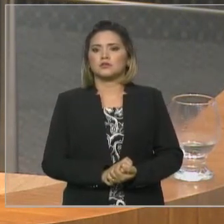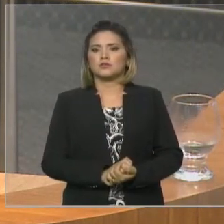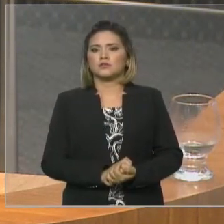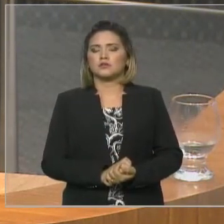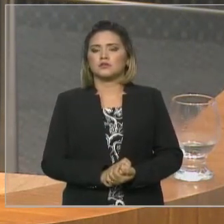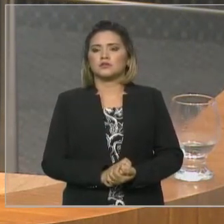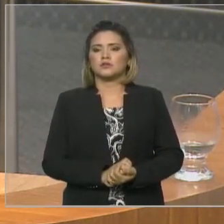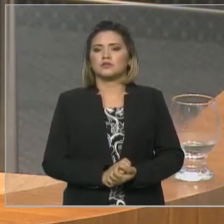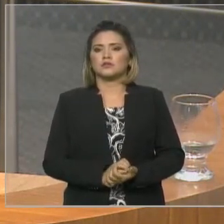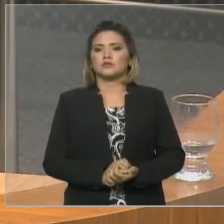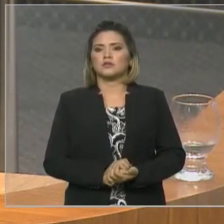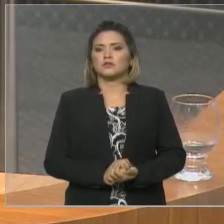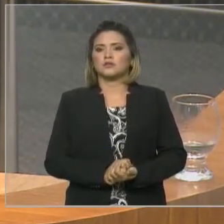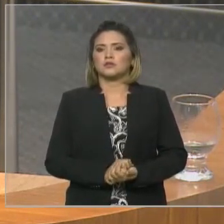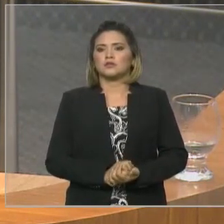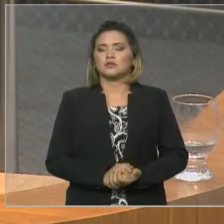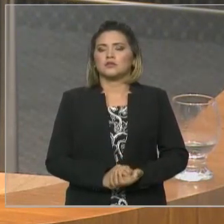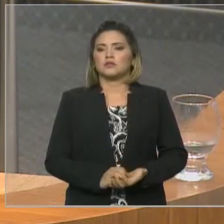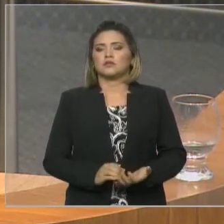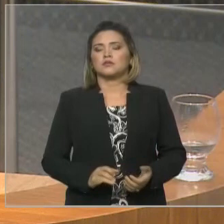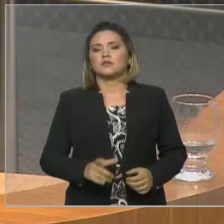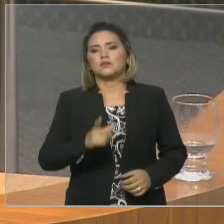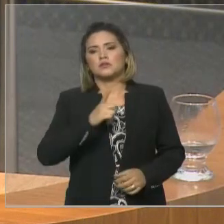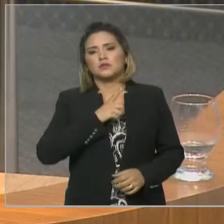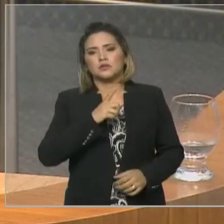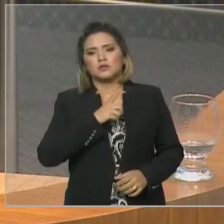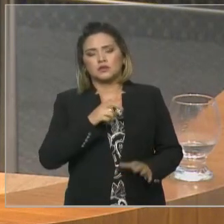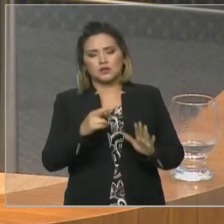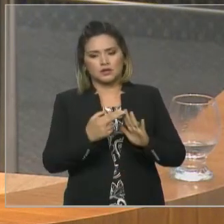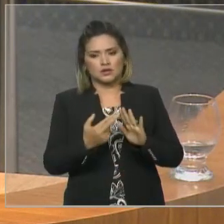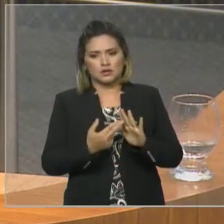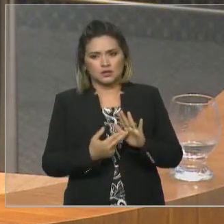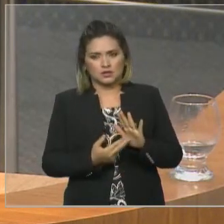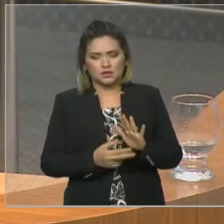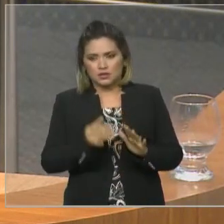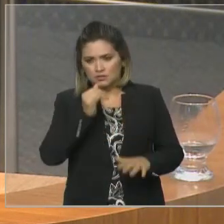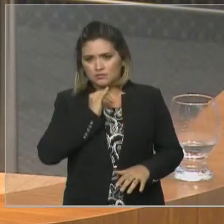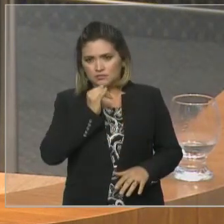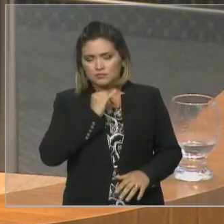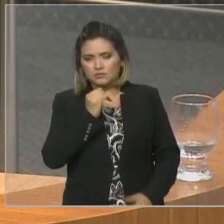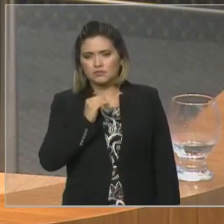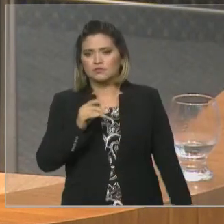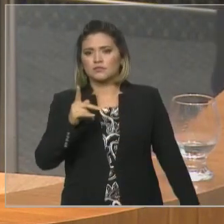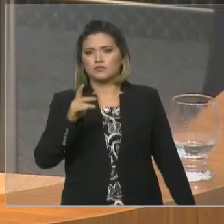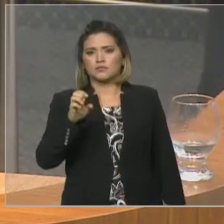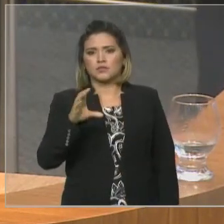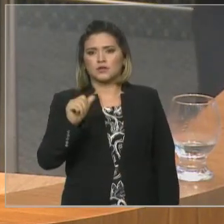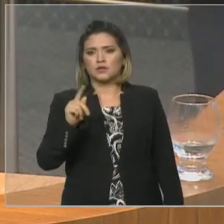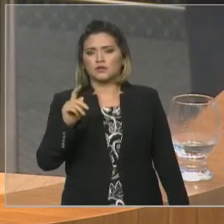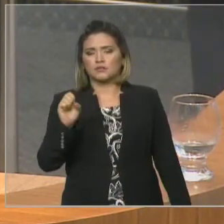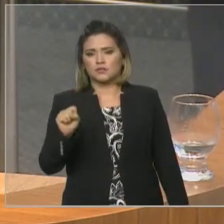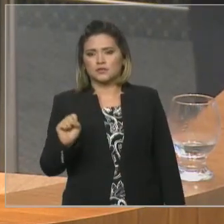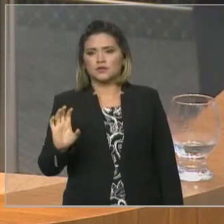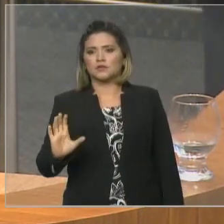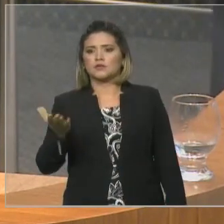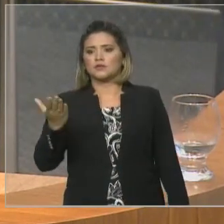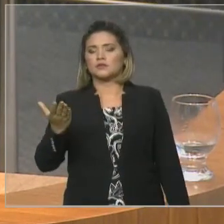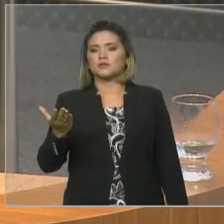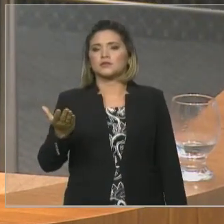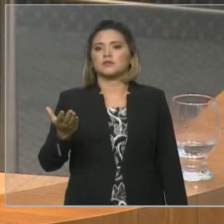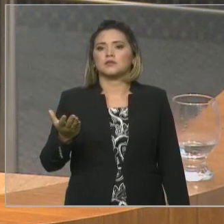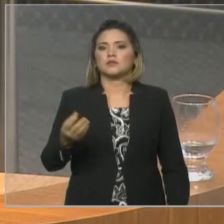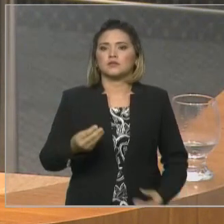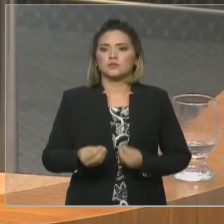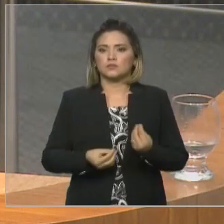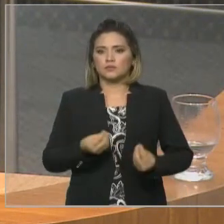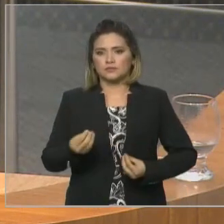os parâmetros para que a gente possa obedecê-la. Por exemplo, a execução do PECAPS será realizada através de transferência de recurso financeiro fundo